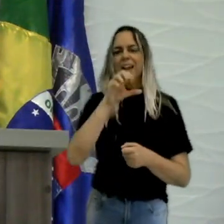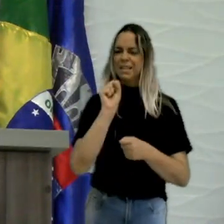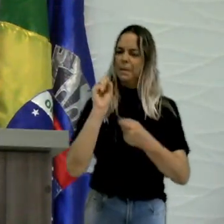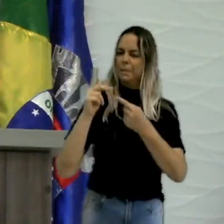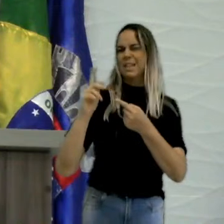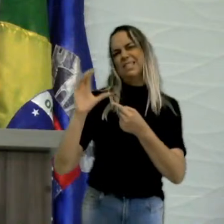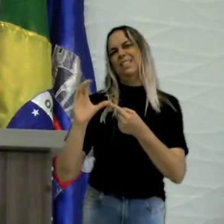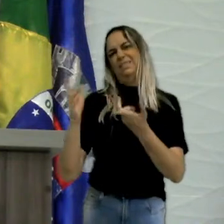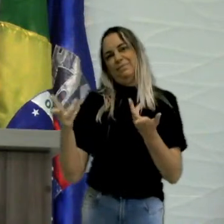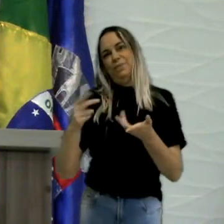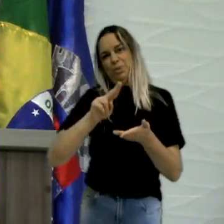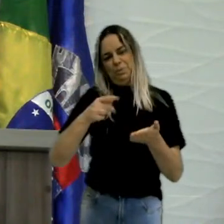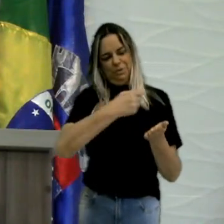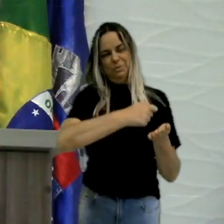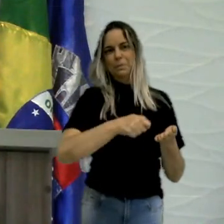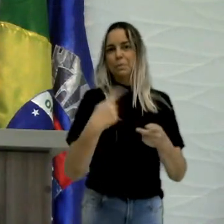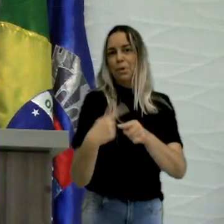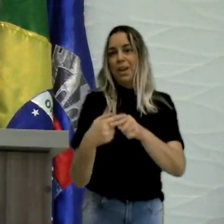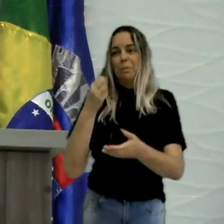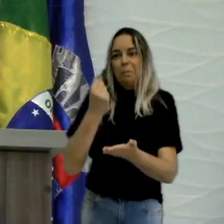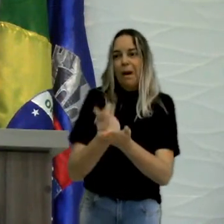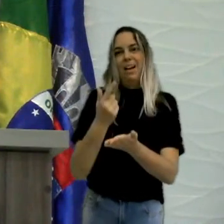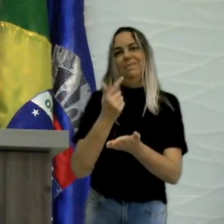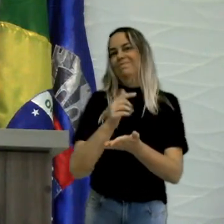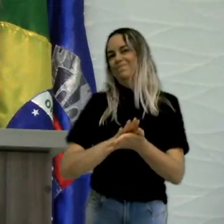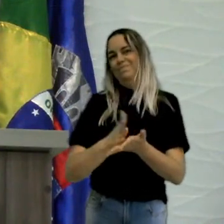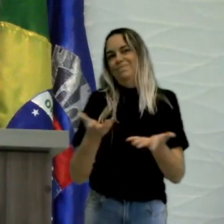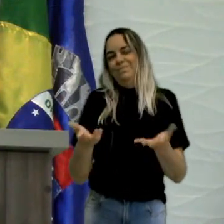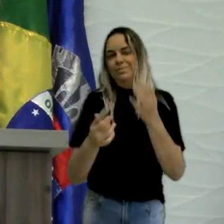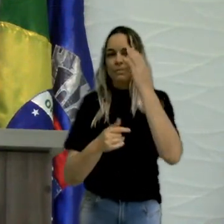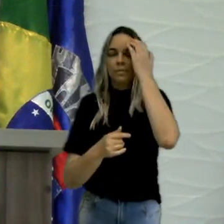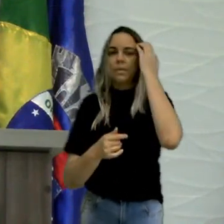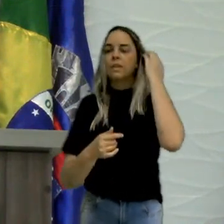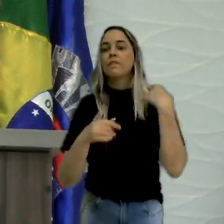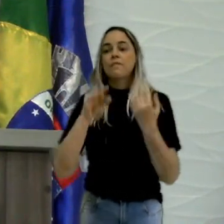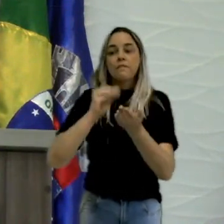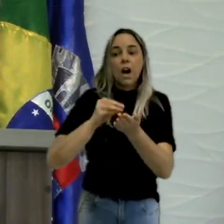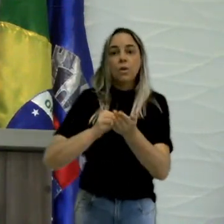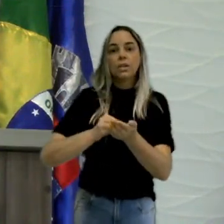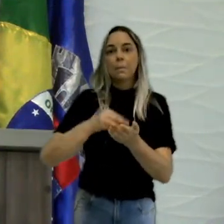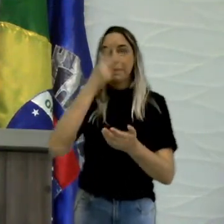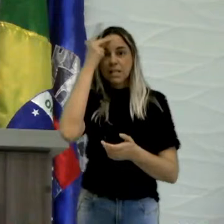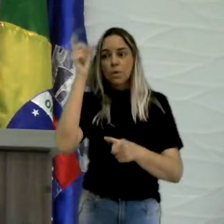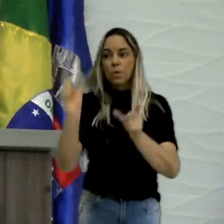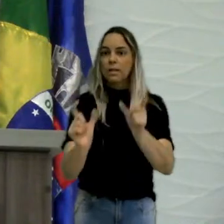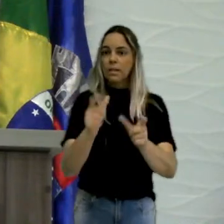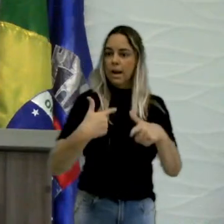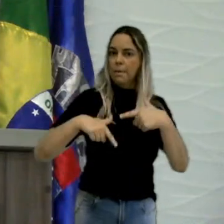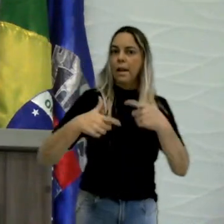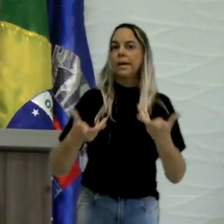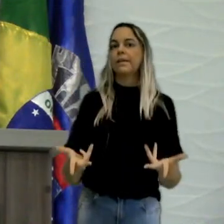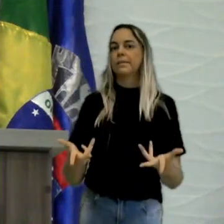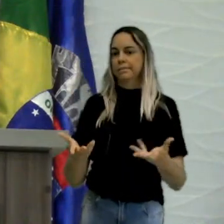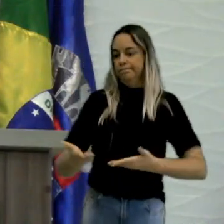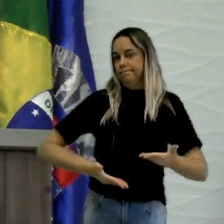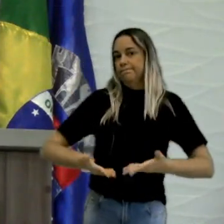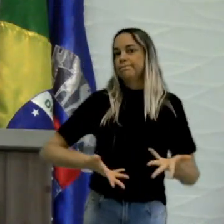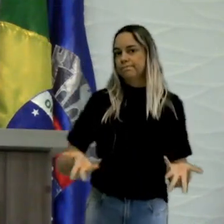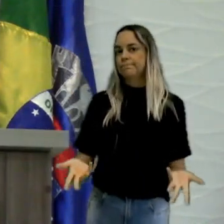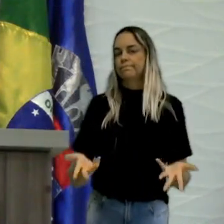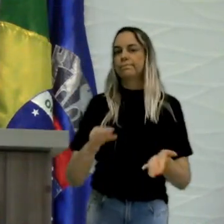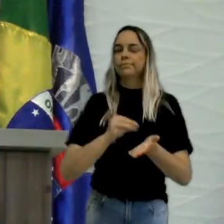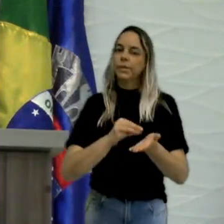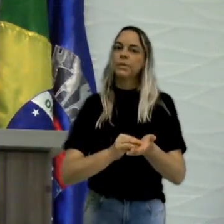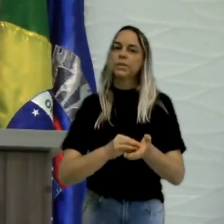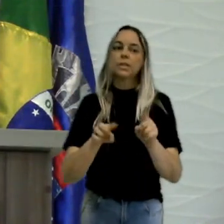questão, né, do agravante da Compesa na falta de funcionários para atender as demandas que o nosso município precisa, para conter